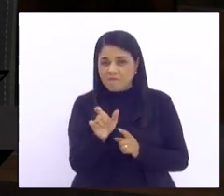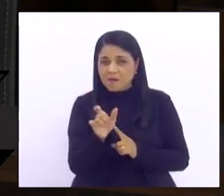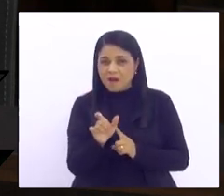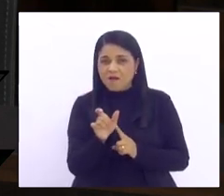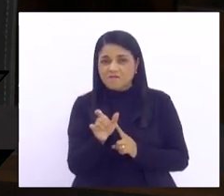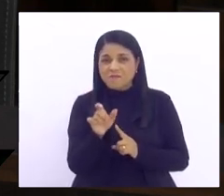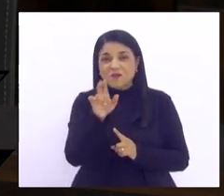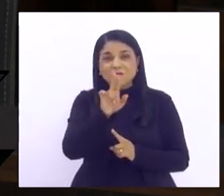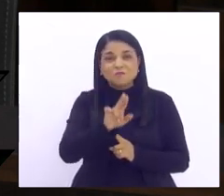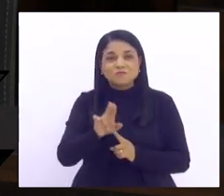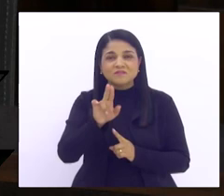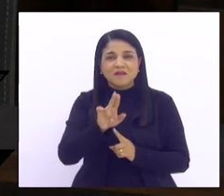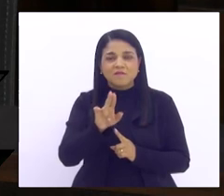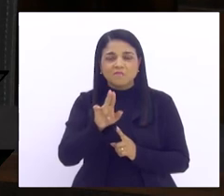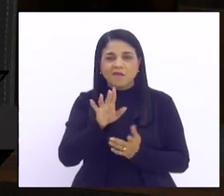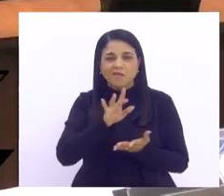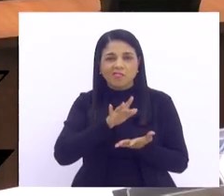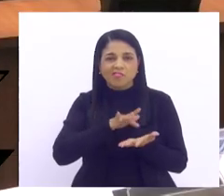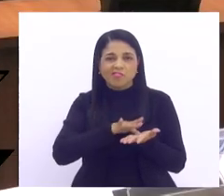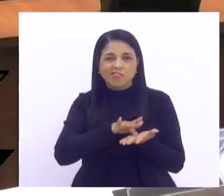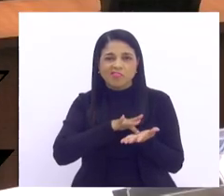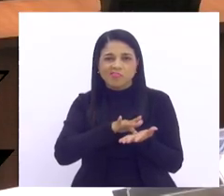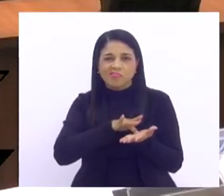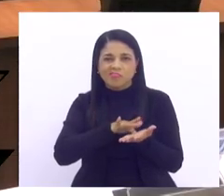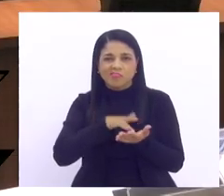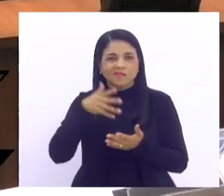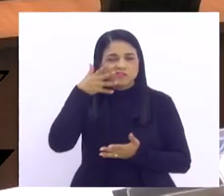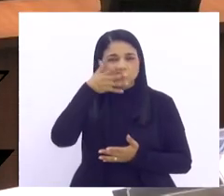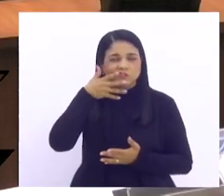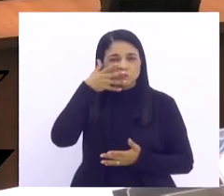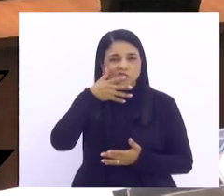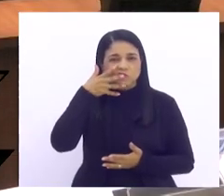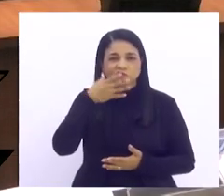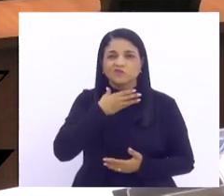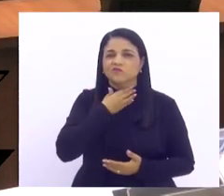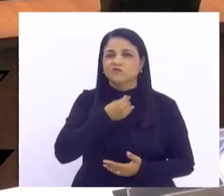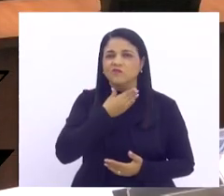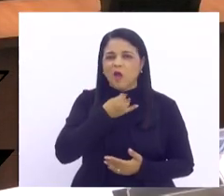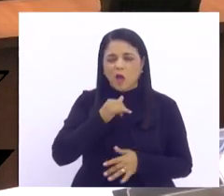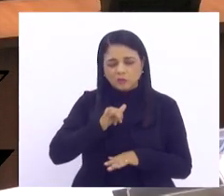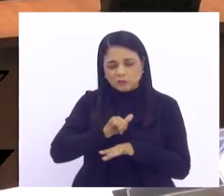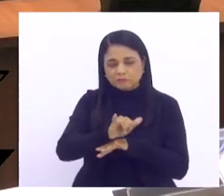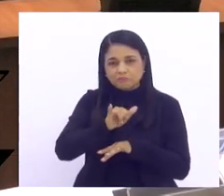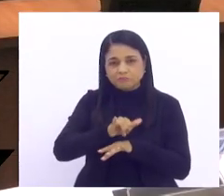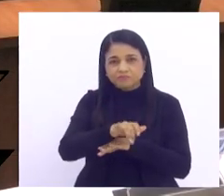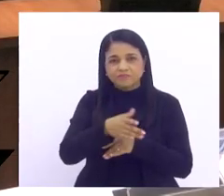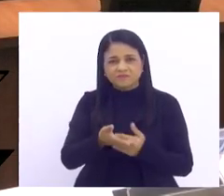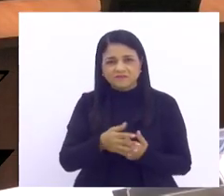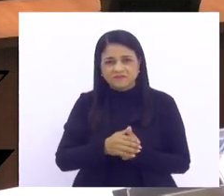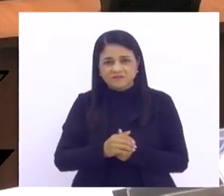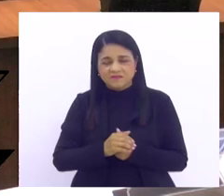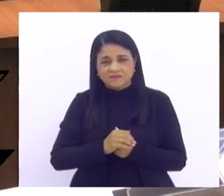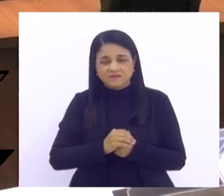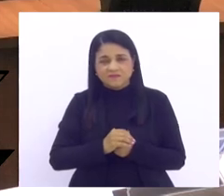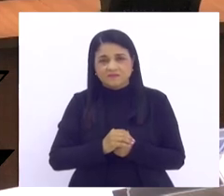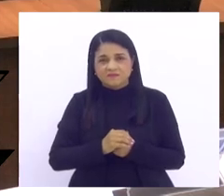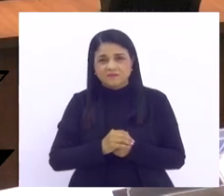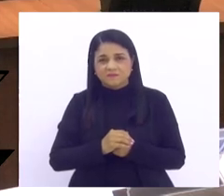usadas para embelezar falsos discursos, discursos enganosos. E